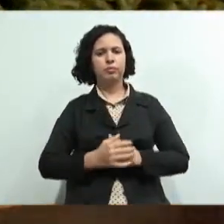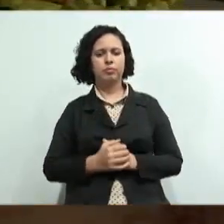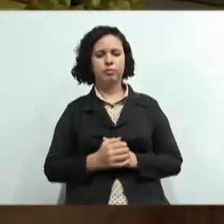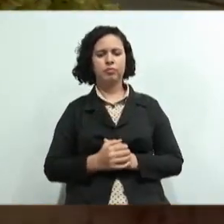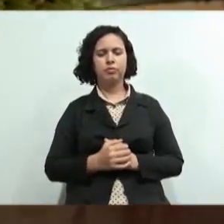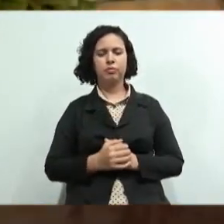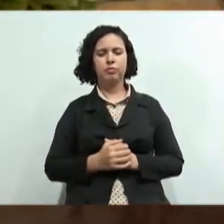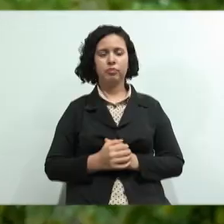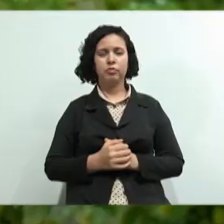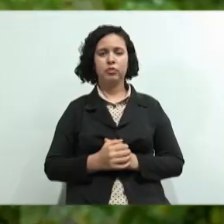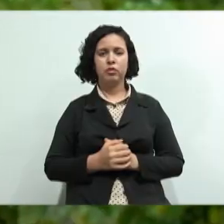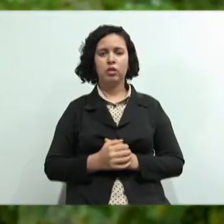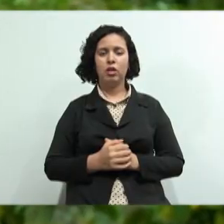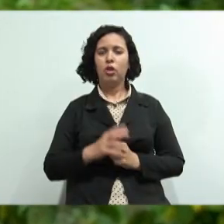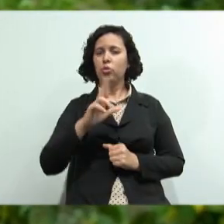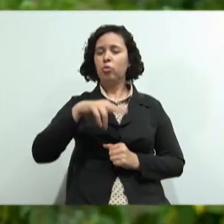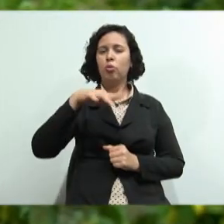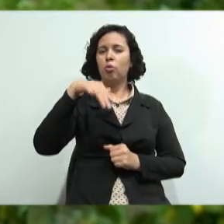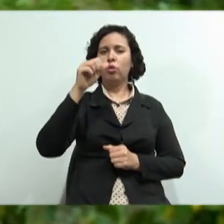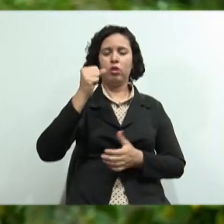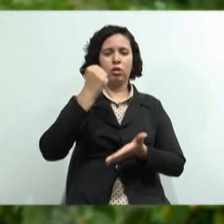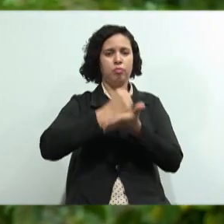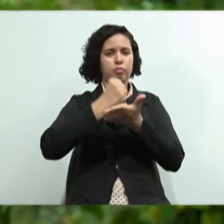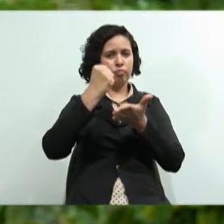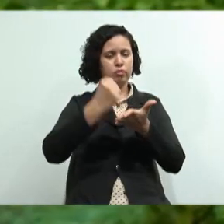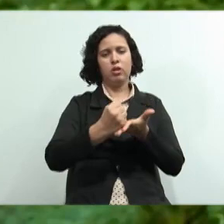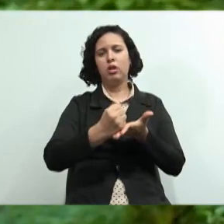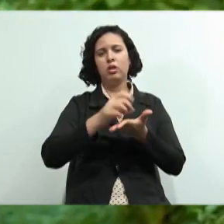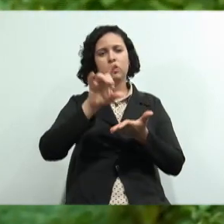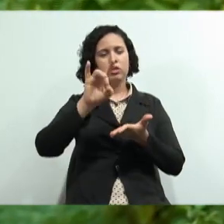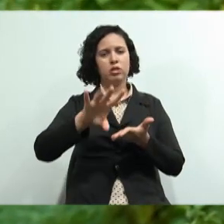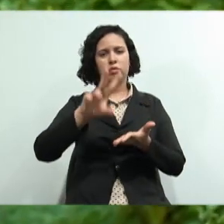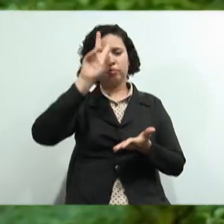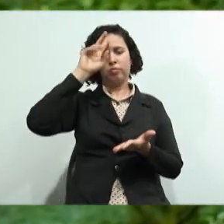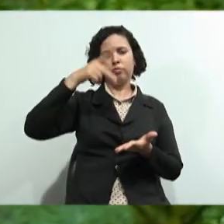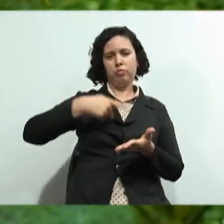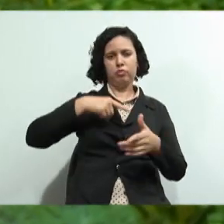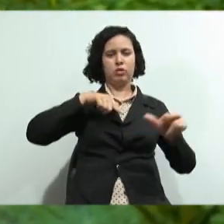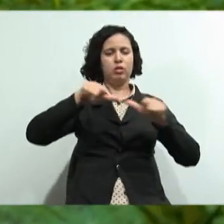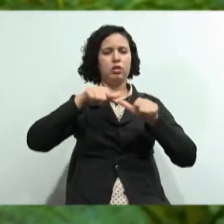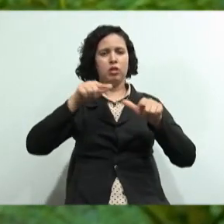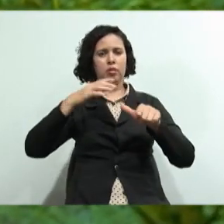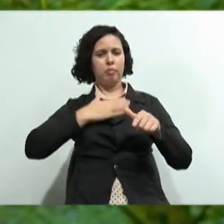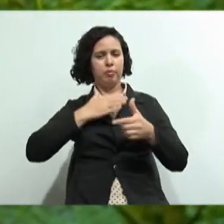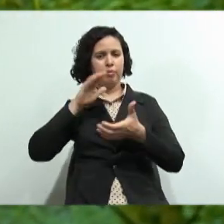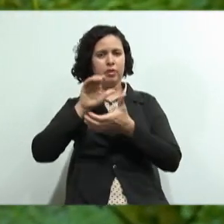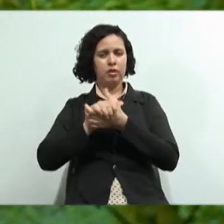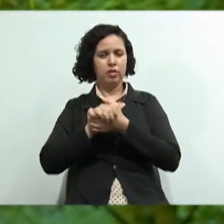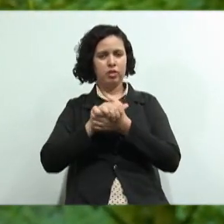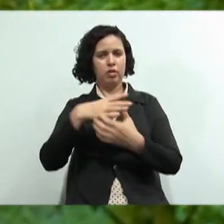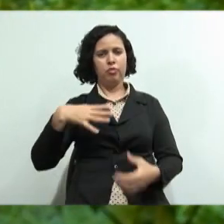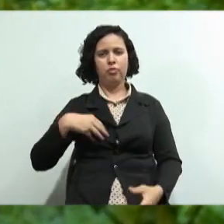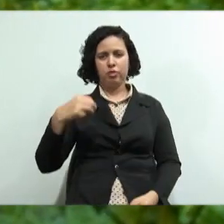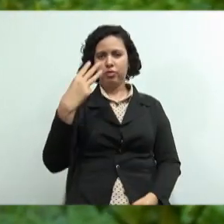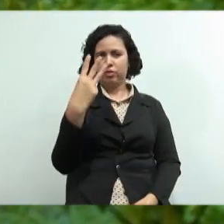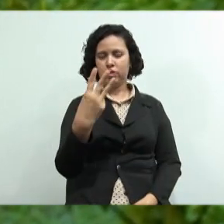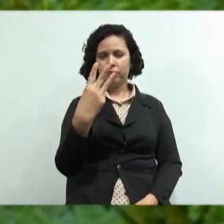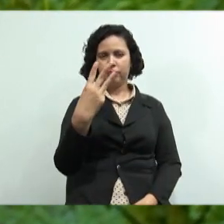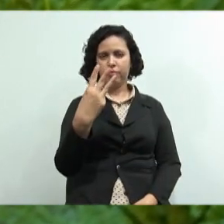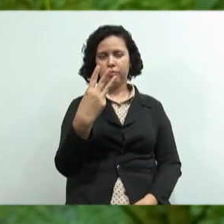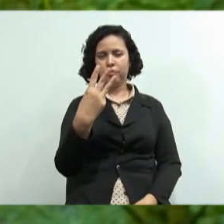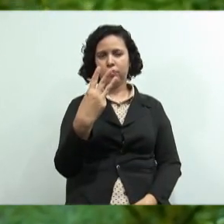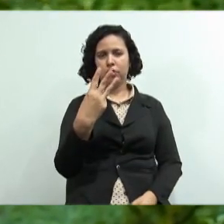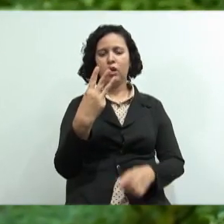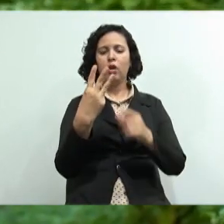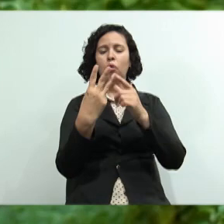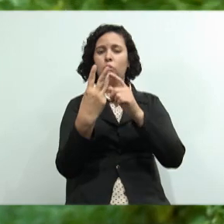Assim, a gente nunca trabalhou de empregado, sempre a gente trabalhou para nós mesmos, né? Aí é eu, meu marido e eu tenho 3 filhos, só que a mais velha casou e foi